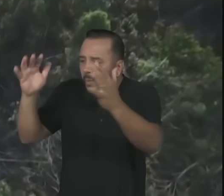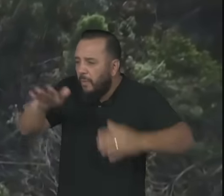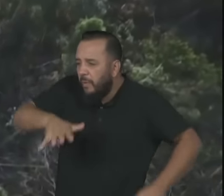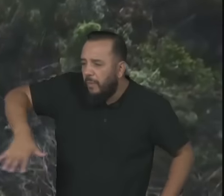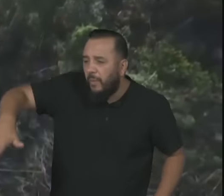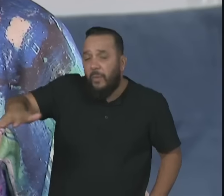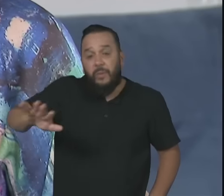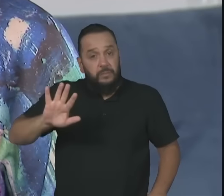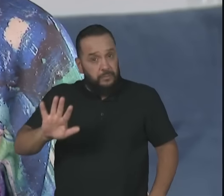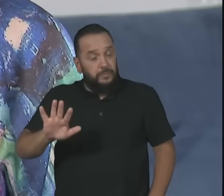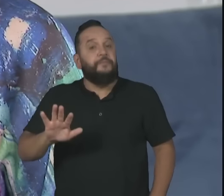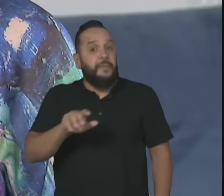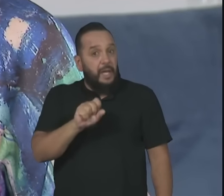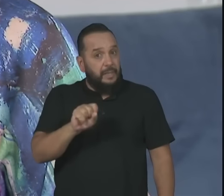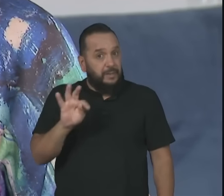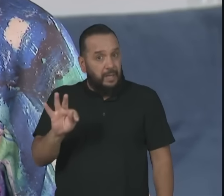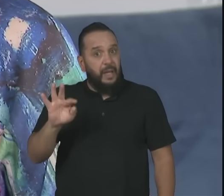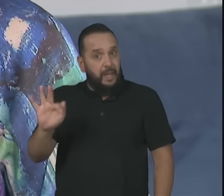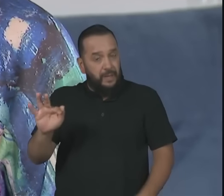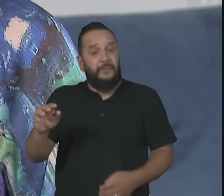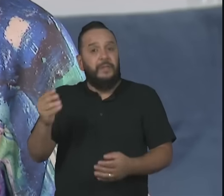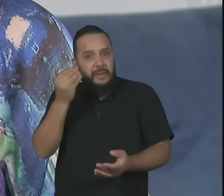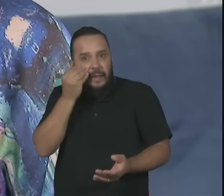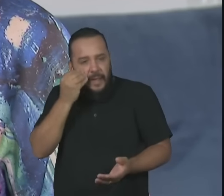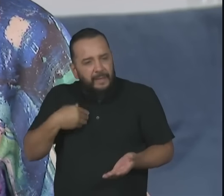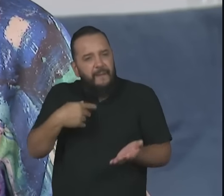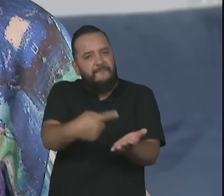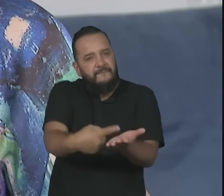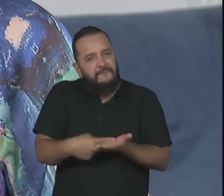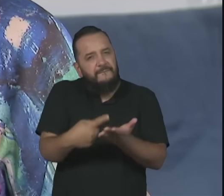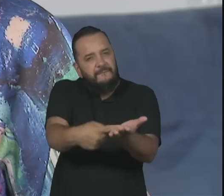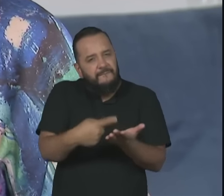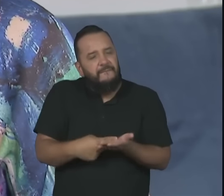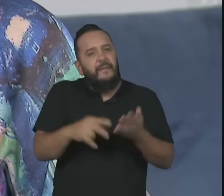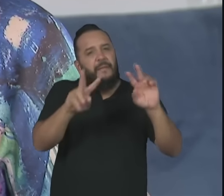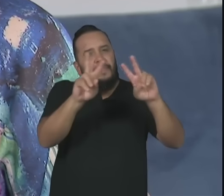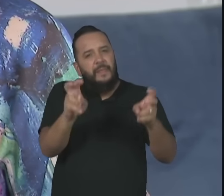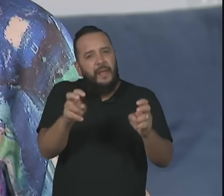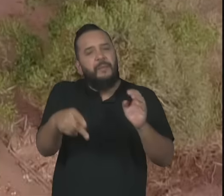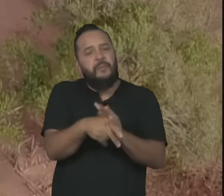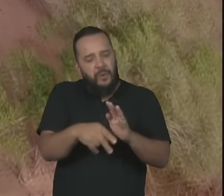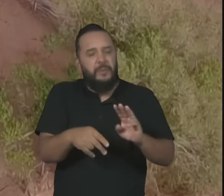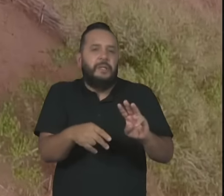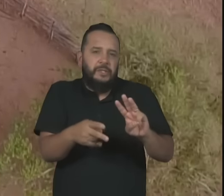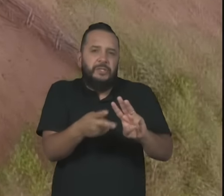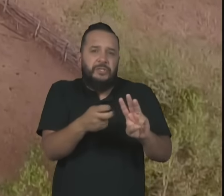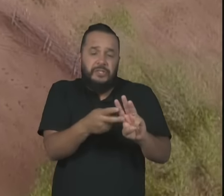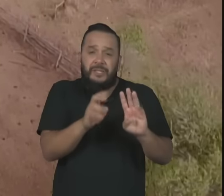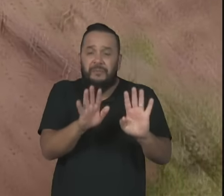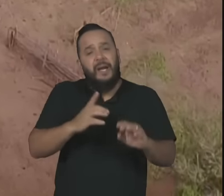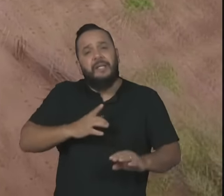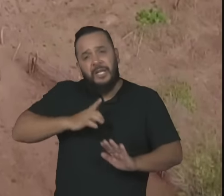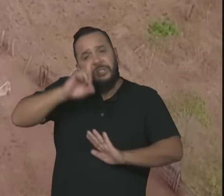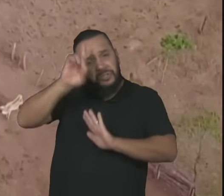em conciliações sobre a questão indígena. Direitos fundamentais não se conciliam.